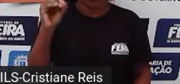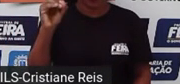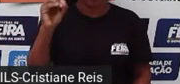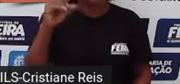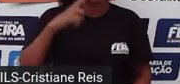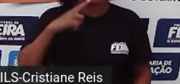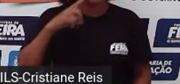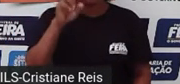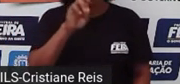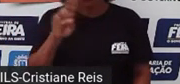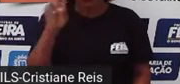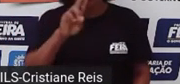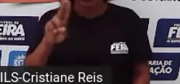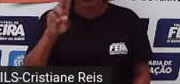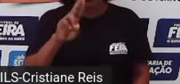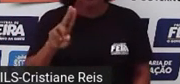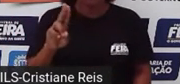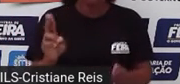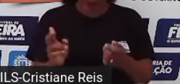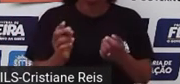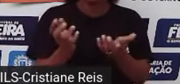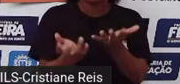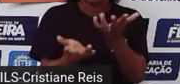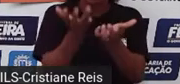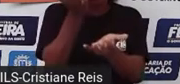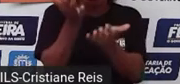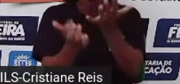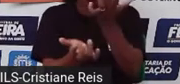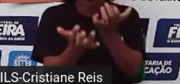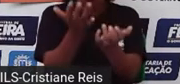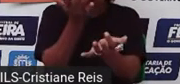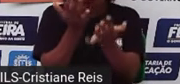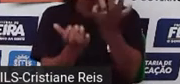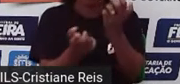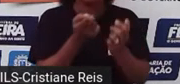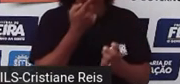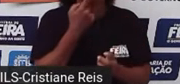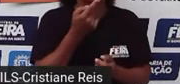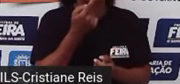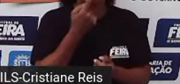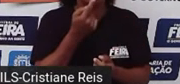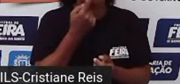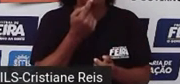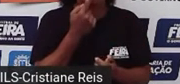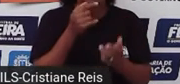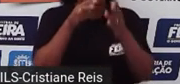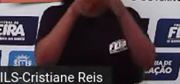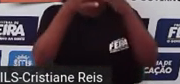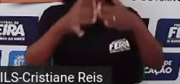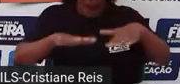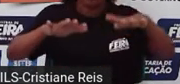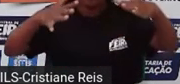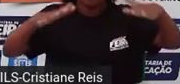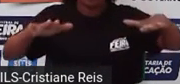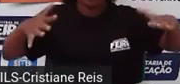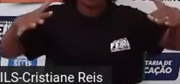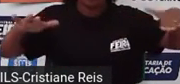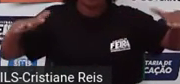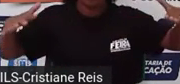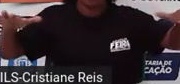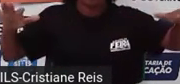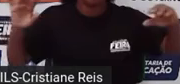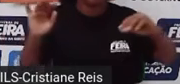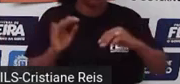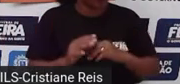Zé do planeta então é nessa região aqui e essa área do círculo de fogo ela tá representando